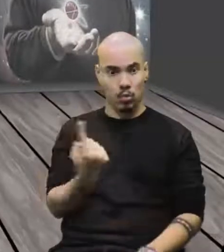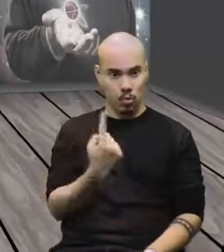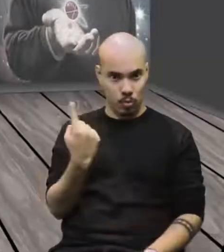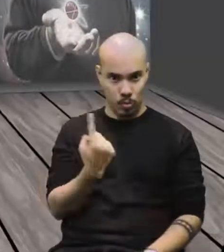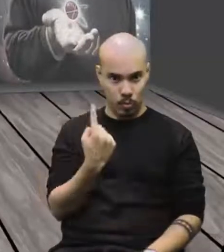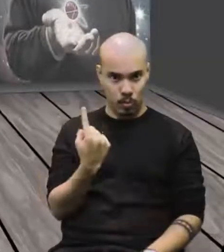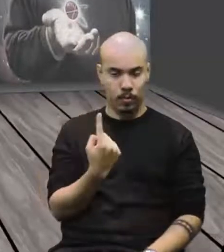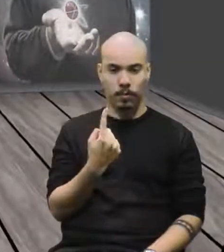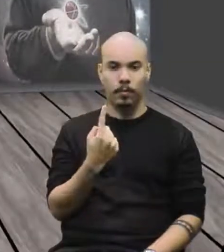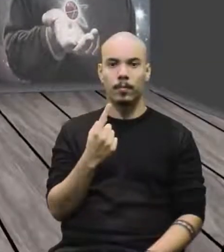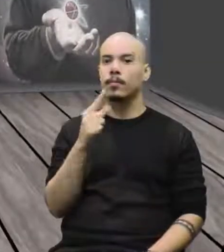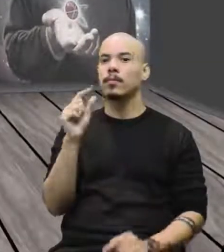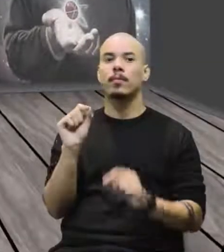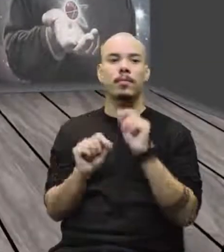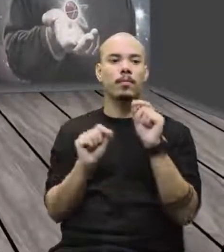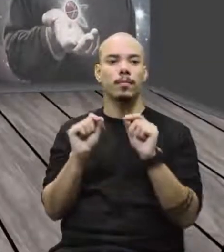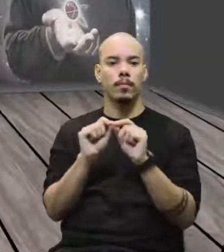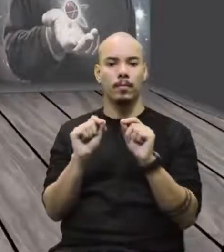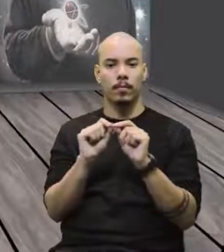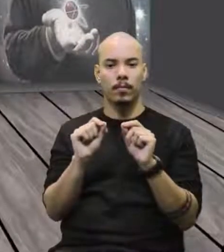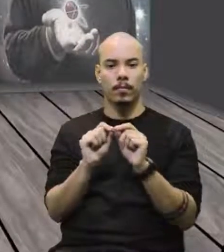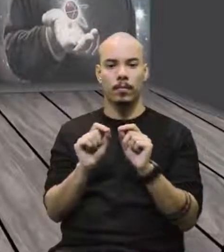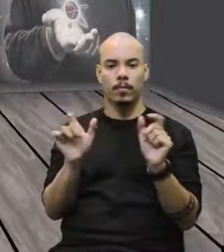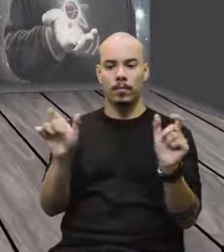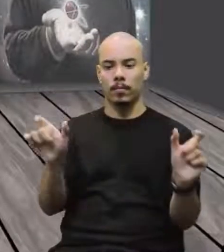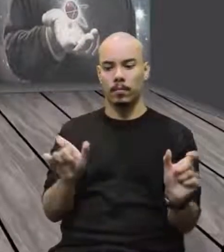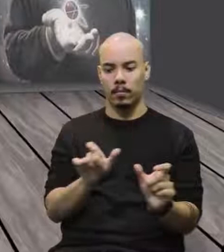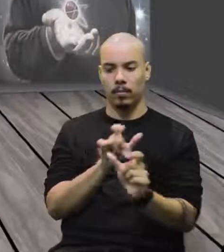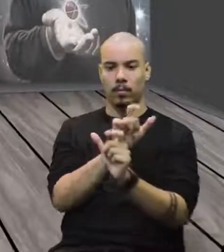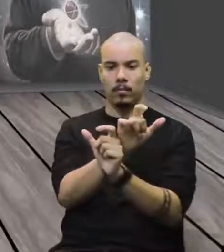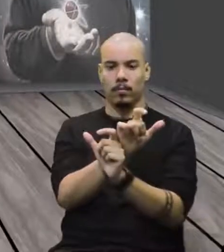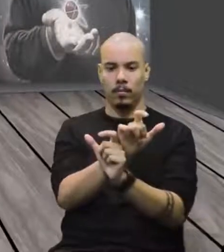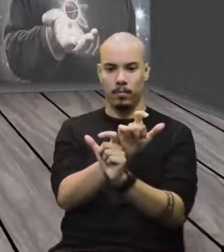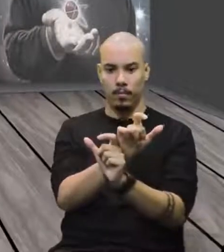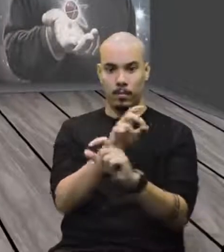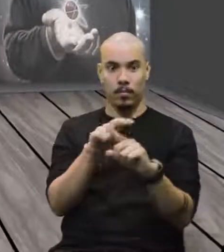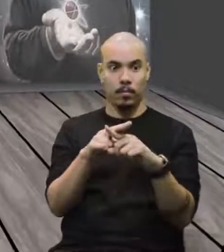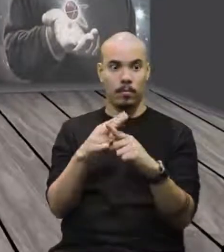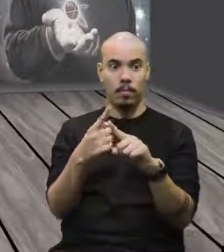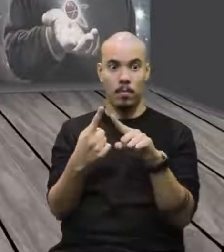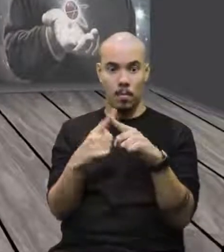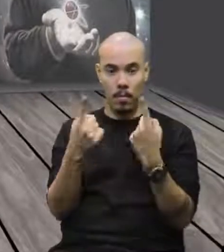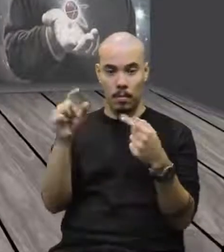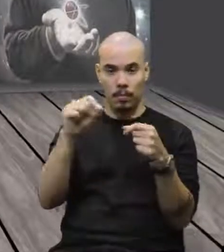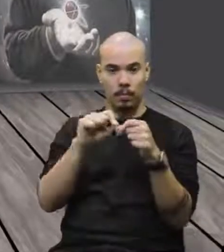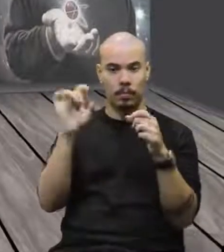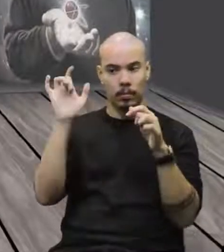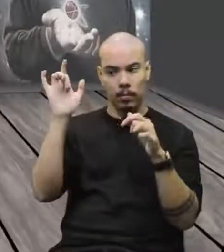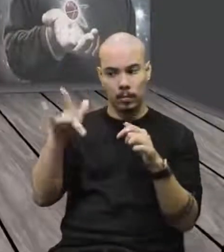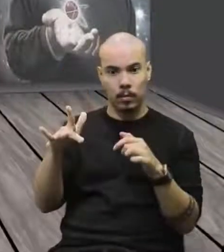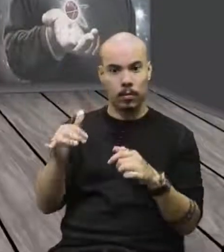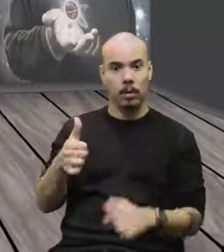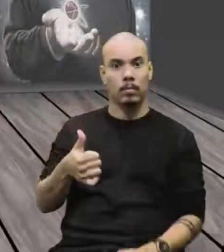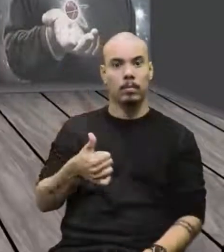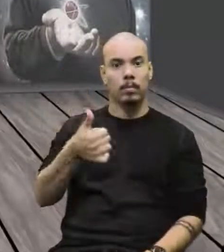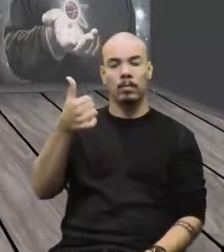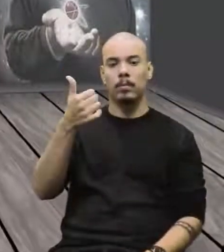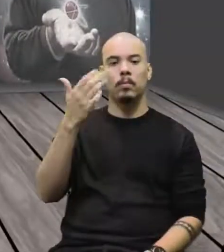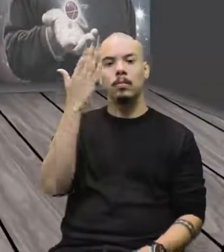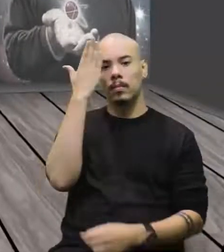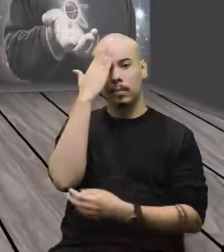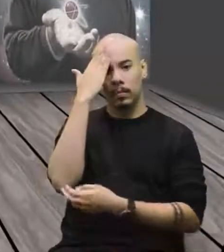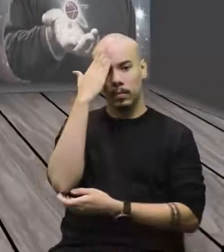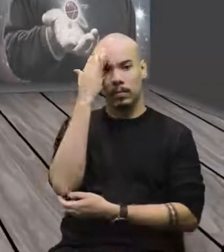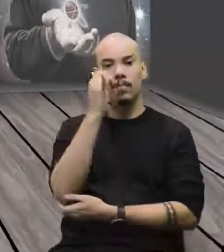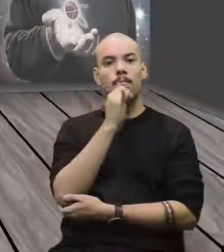isolou. O que você faz? Aí bota para o lado esquerdo. Mas você primeiro tem que deixar o que você quer só. Por exemplo, o cara